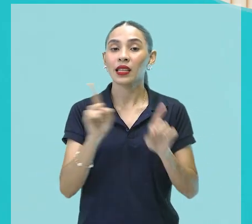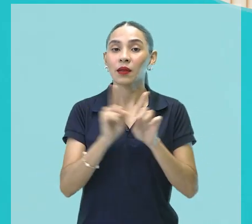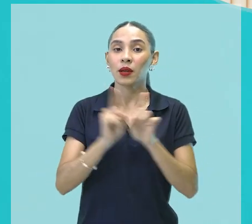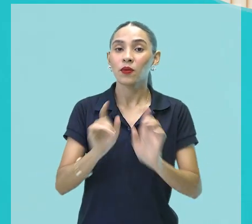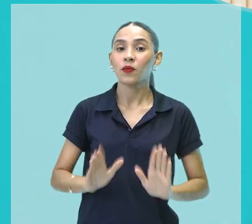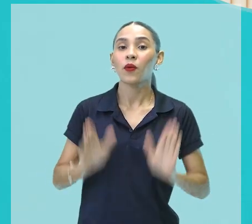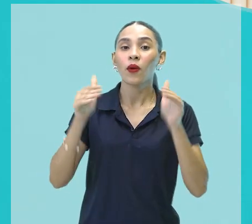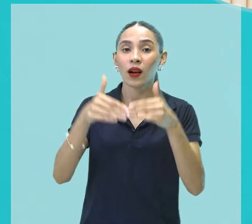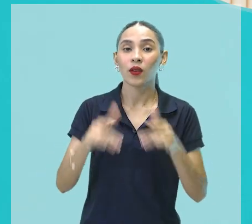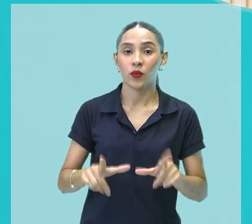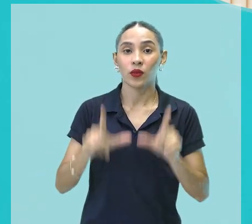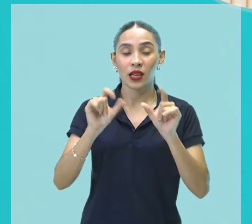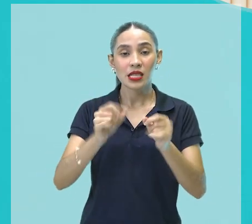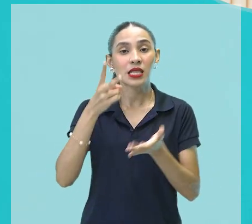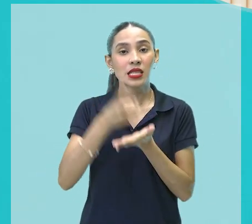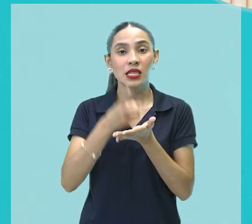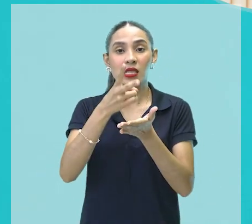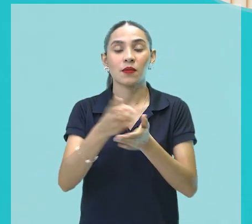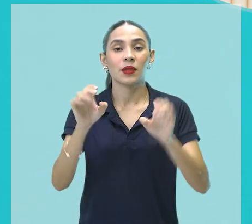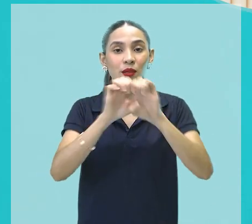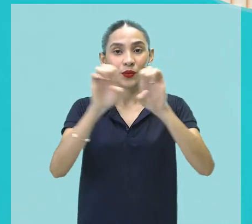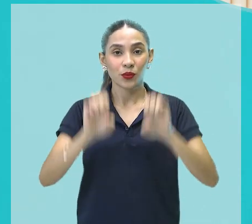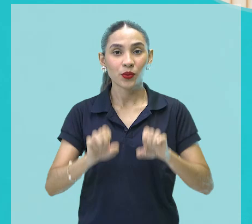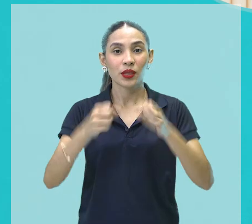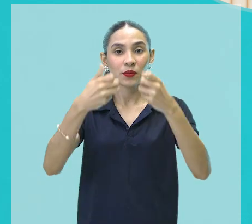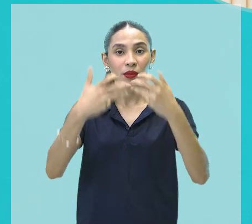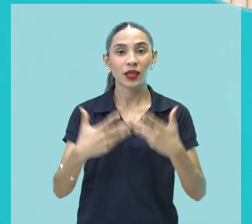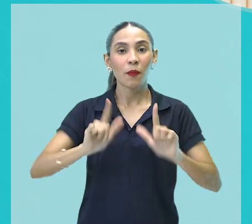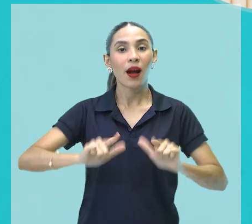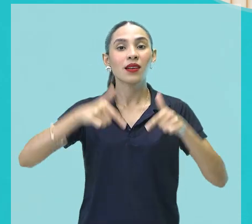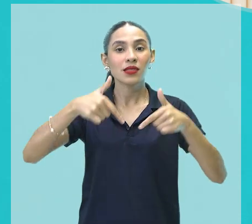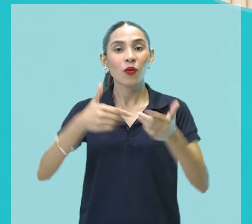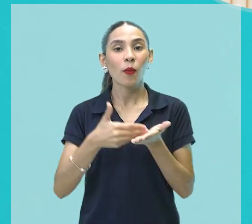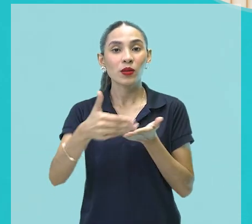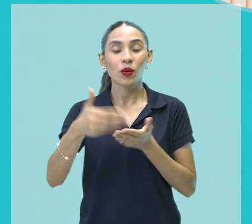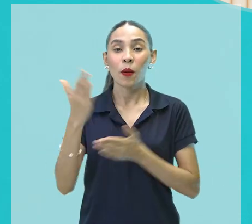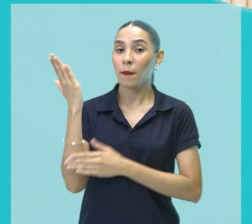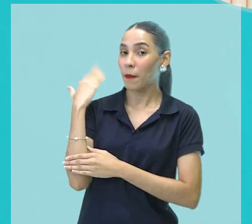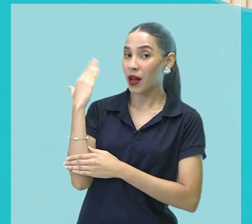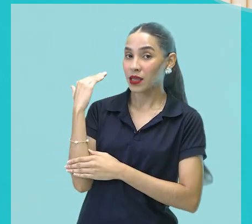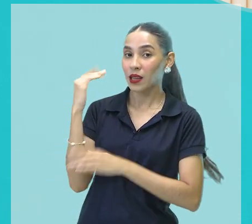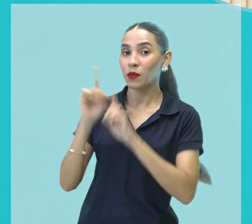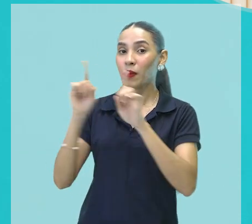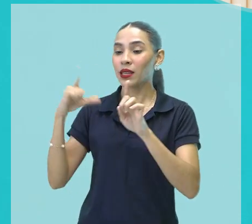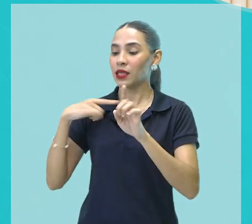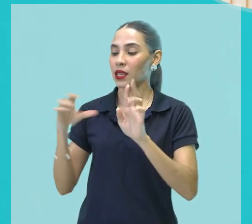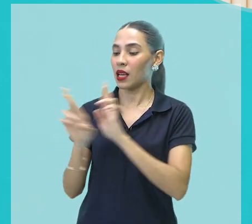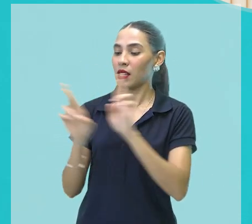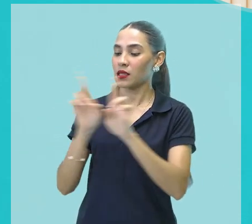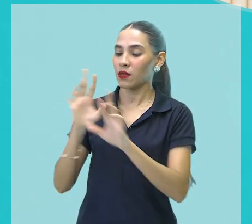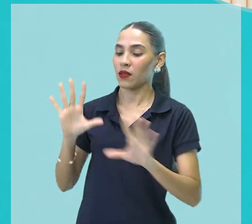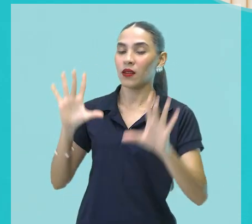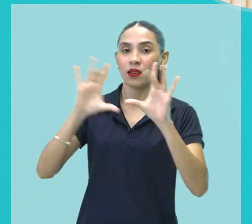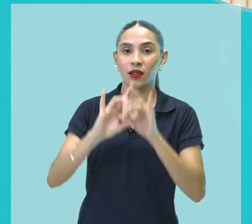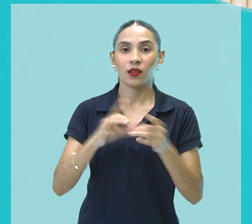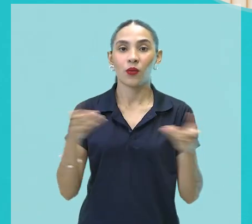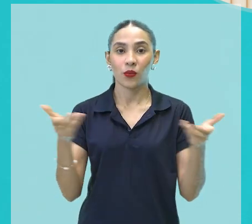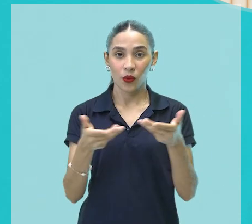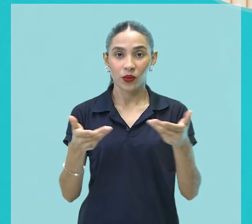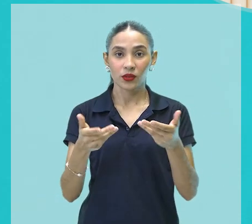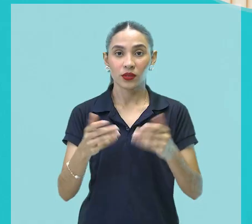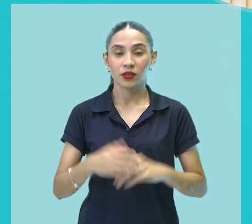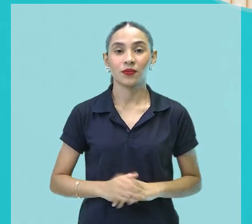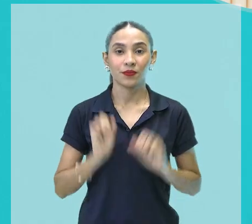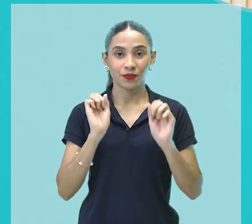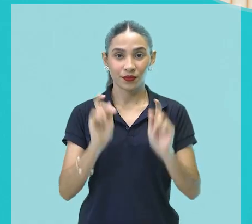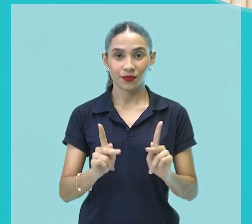trabalhar, então, né, sempre nessa estrutura para falar de uma ação que começou no passado, mas tem uma relação próxima com o presente,